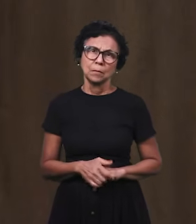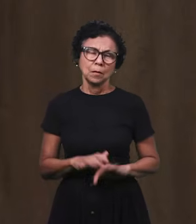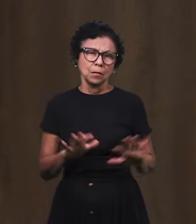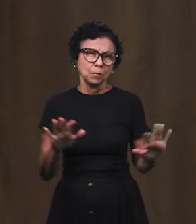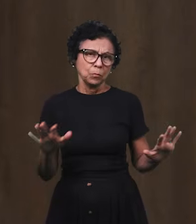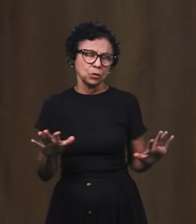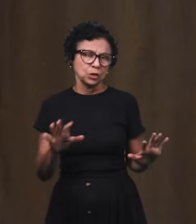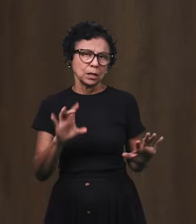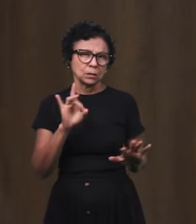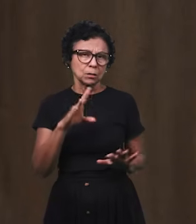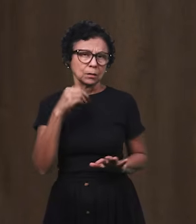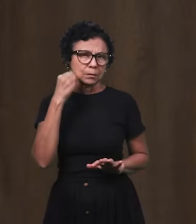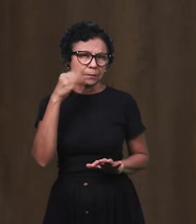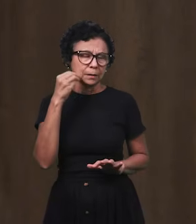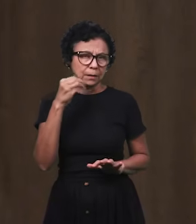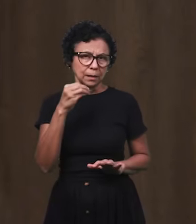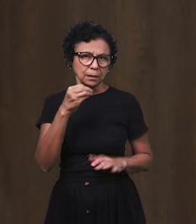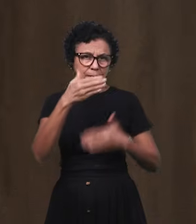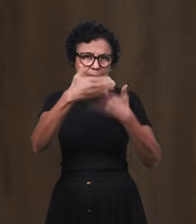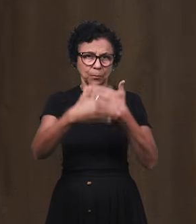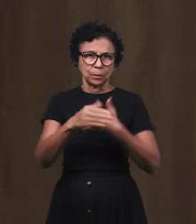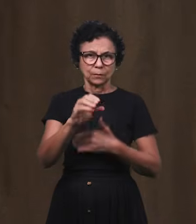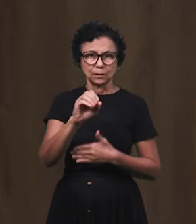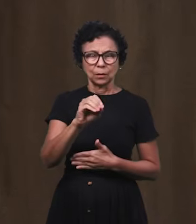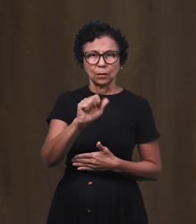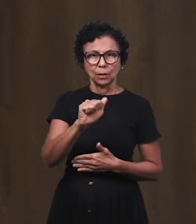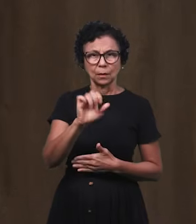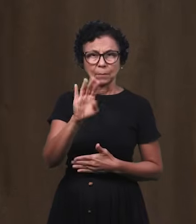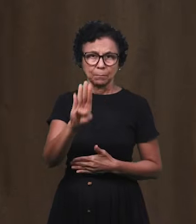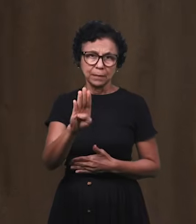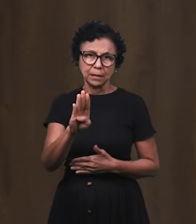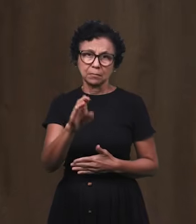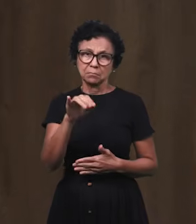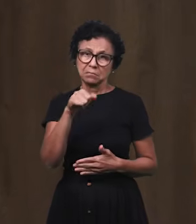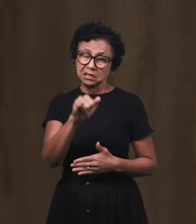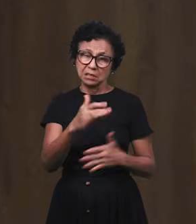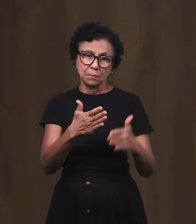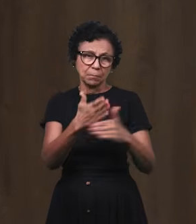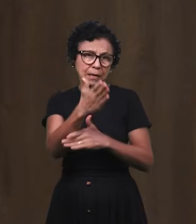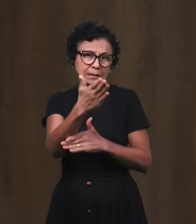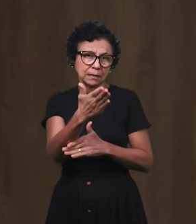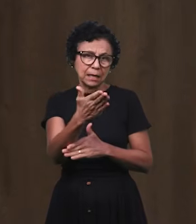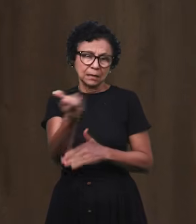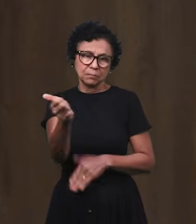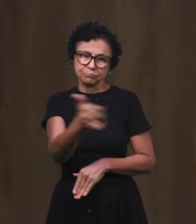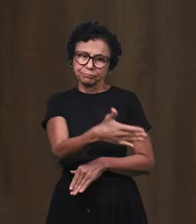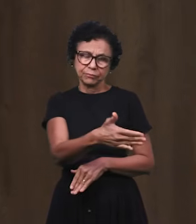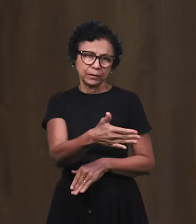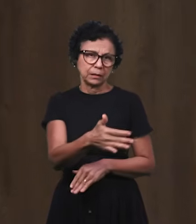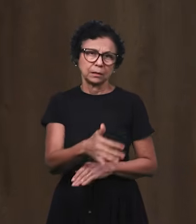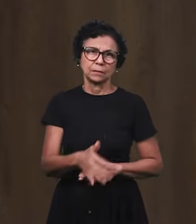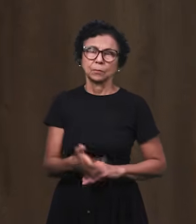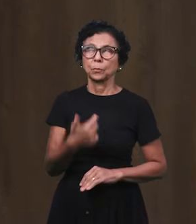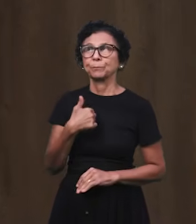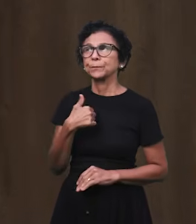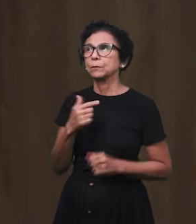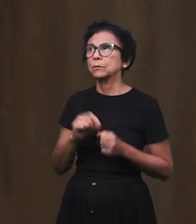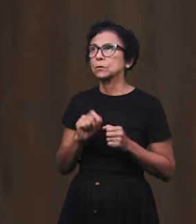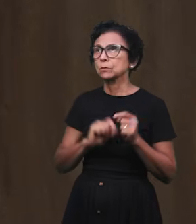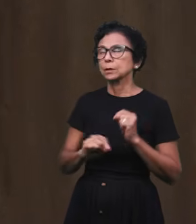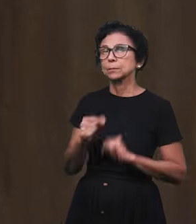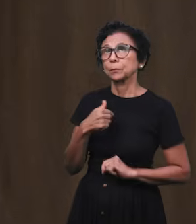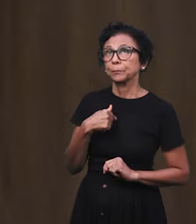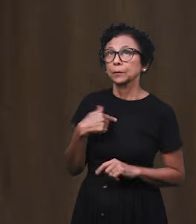a aprovação. Se você fizesse, você não podia levar a aprovação. O que eu fiz? Eu falei, bom, eu preciso treinar. Eu já comecei a fazer